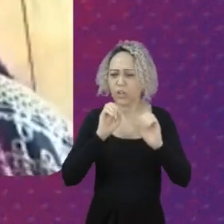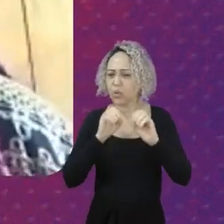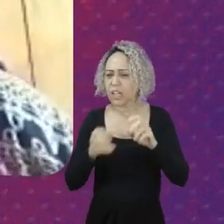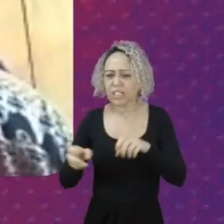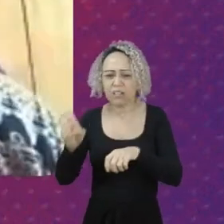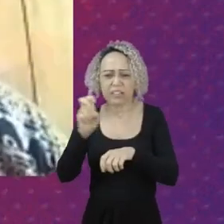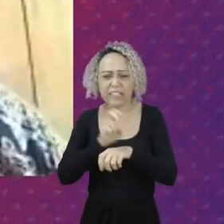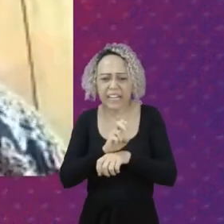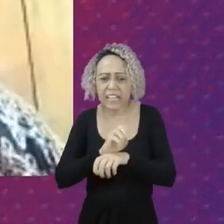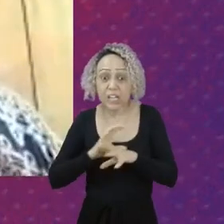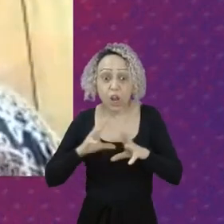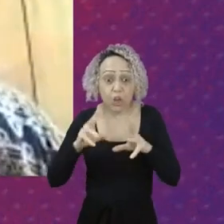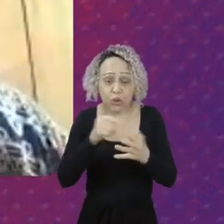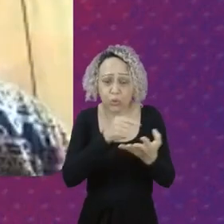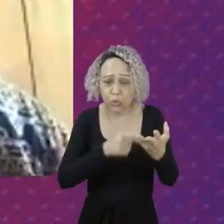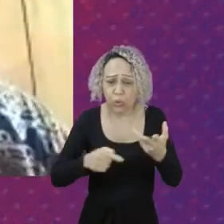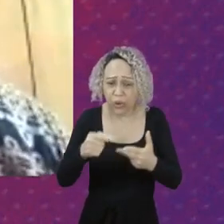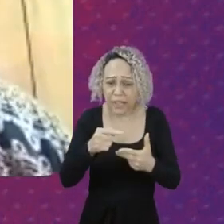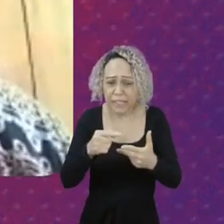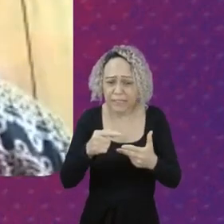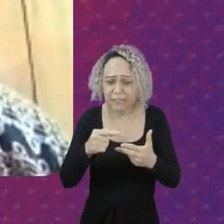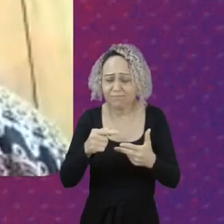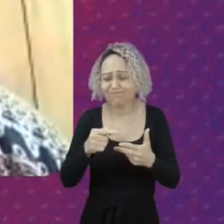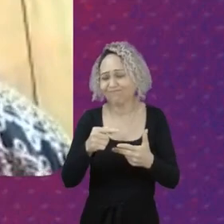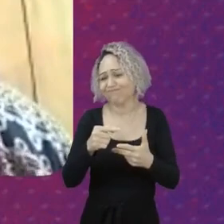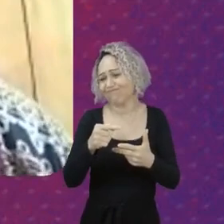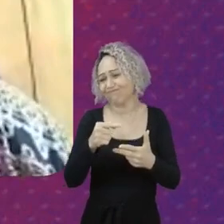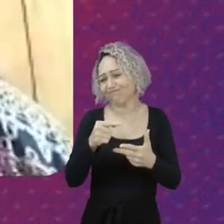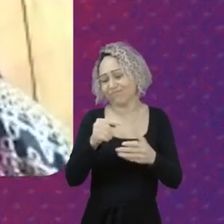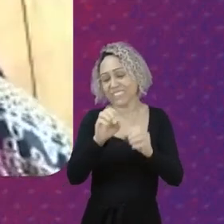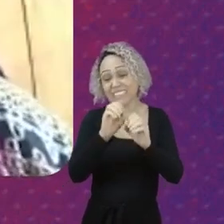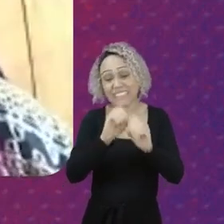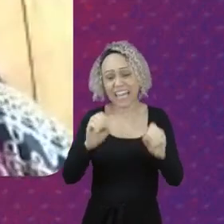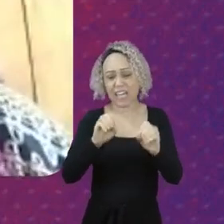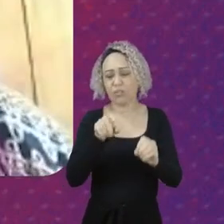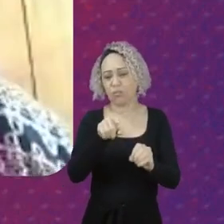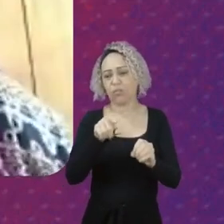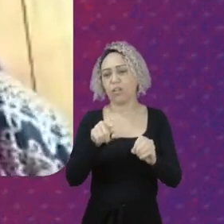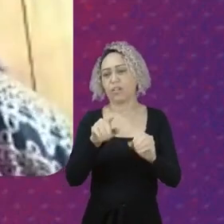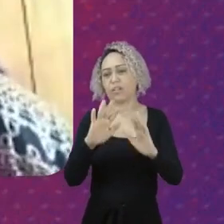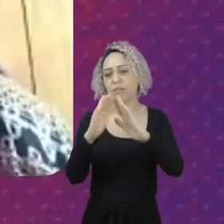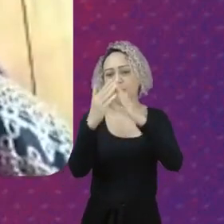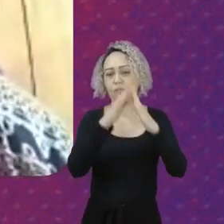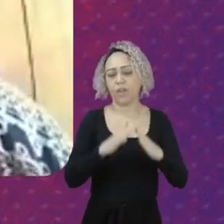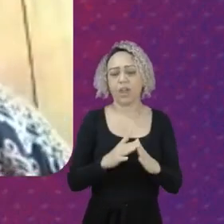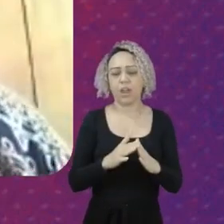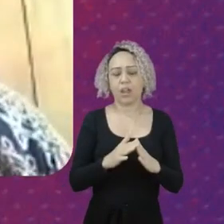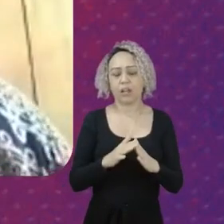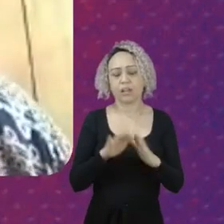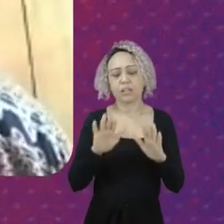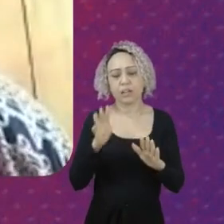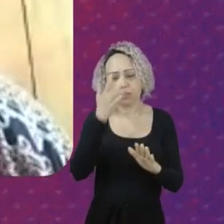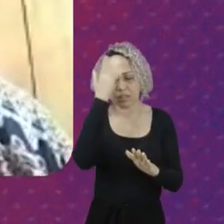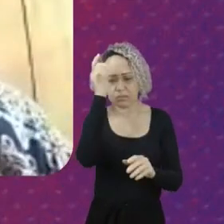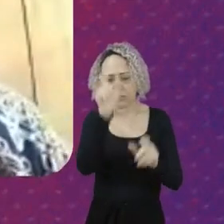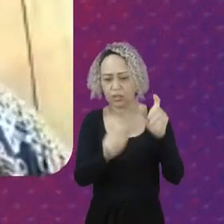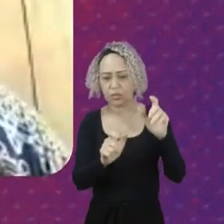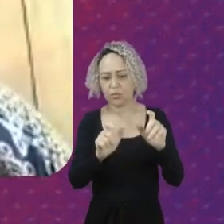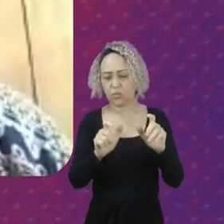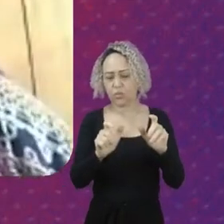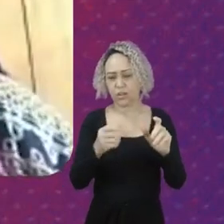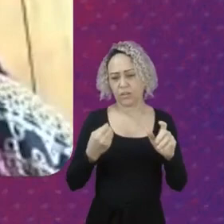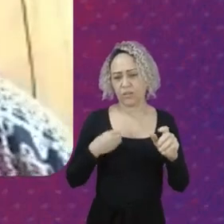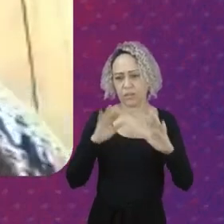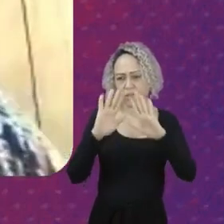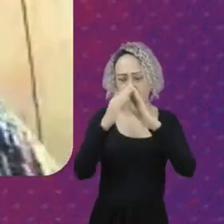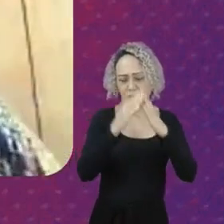creches, e que, a partir da organização comunitária, da luta dos favelados, ela vai se constituindo. É um mutirão